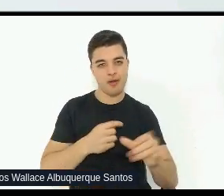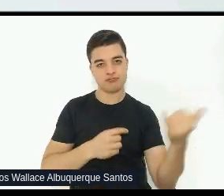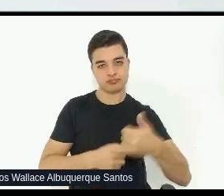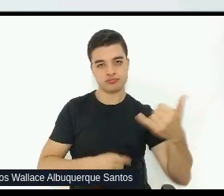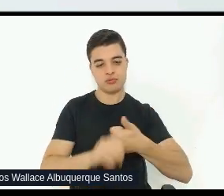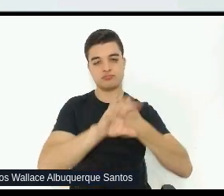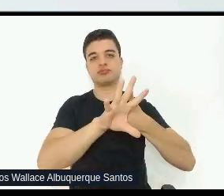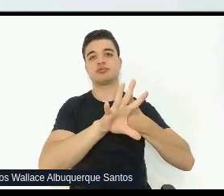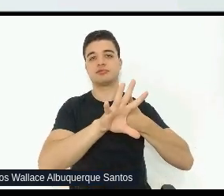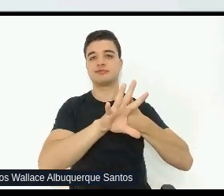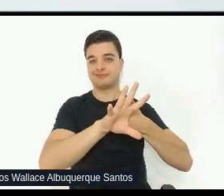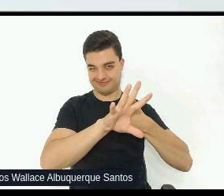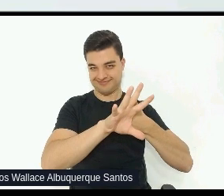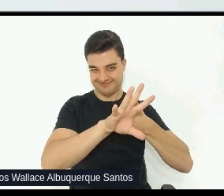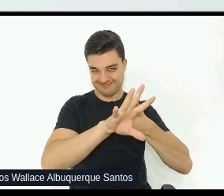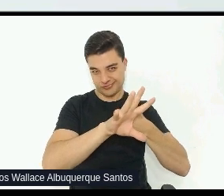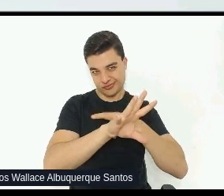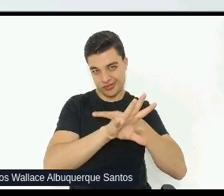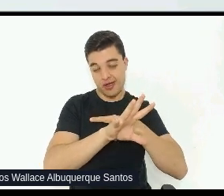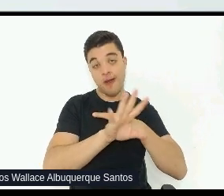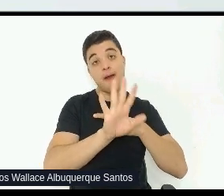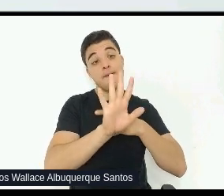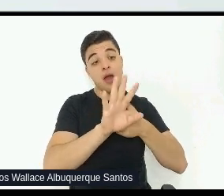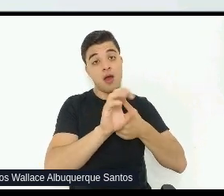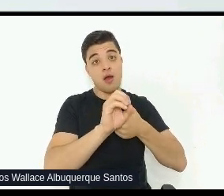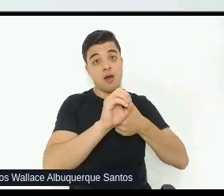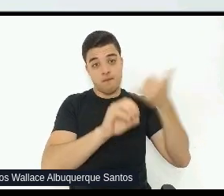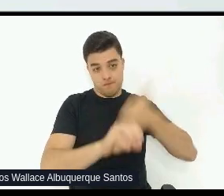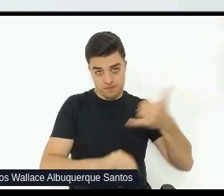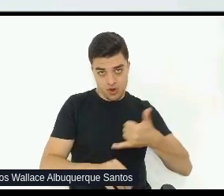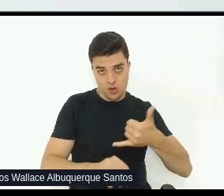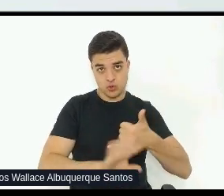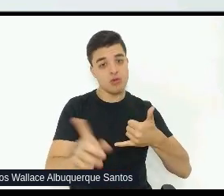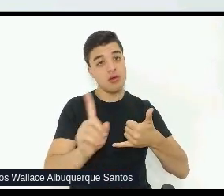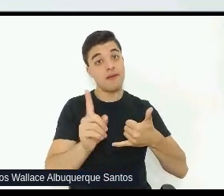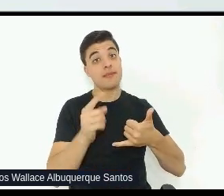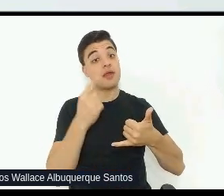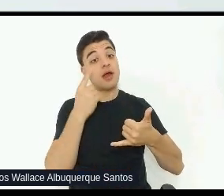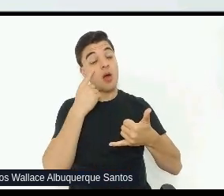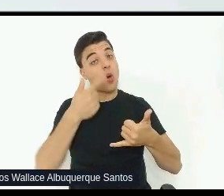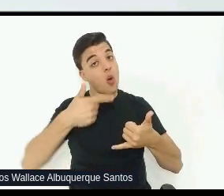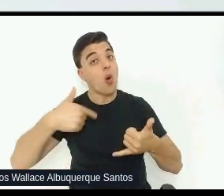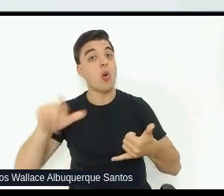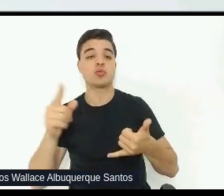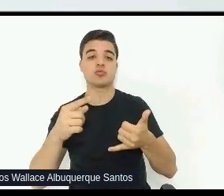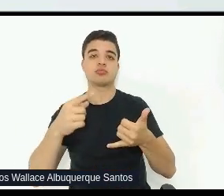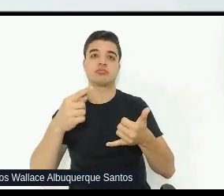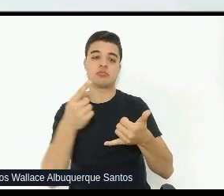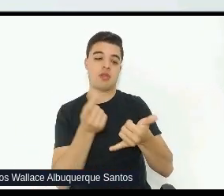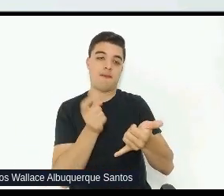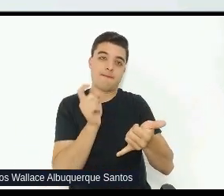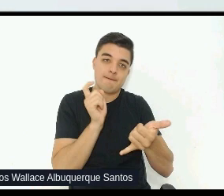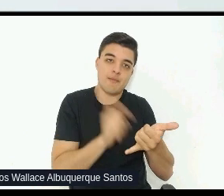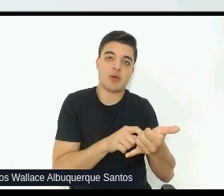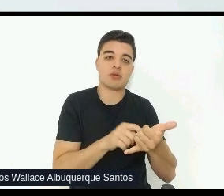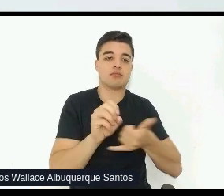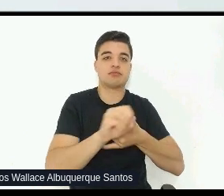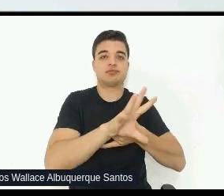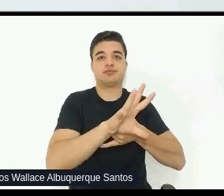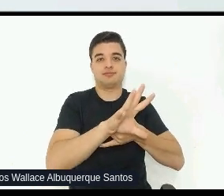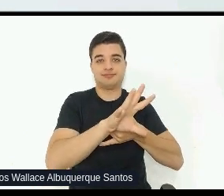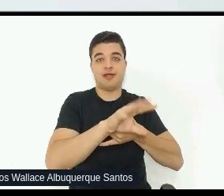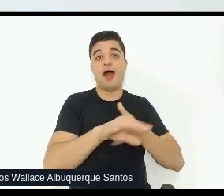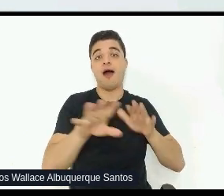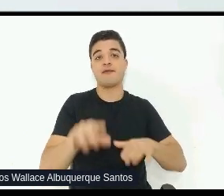caminho para o meu usuário também conseguir. Né? Então, eu tenho que ter um botão para ele conseguir fazer, porque nem sempre ele vai poder sacudir o celular